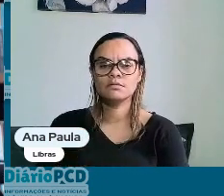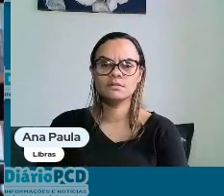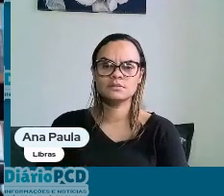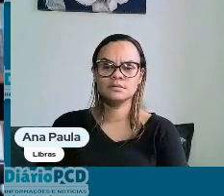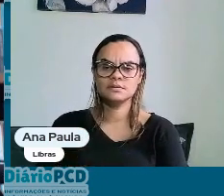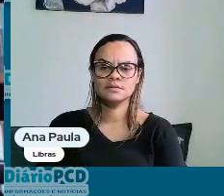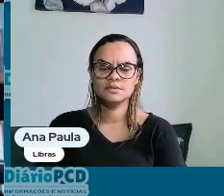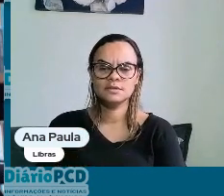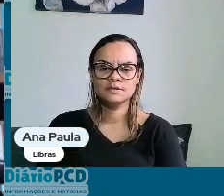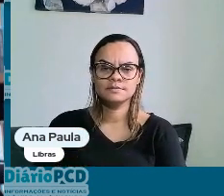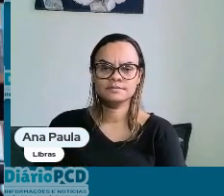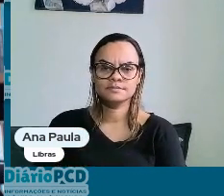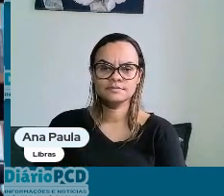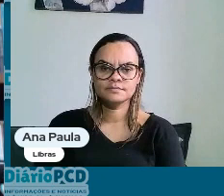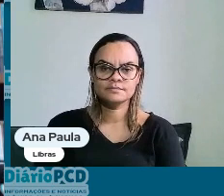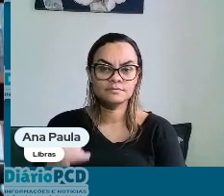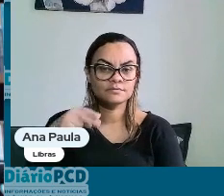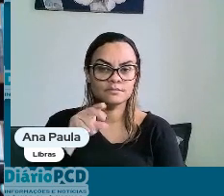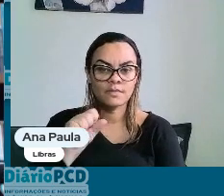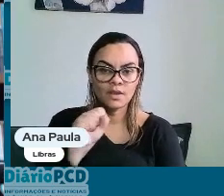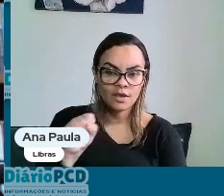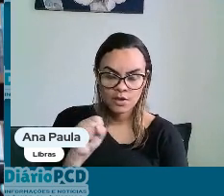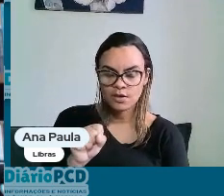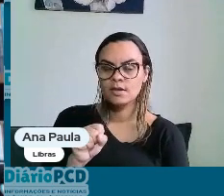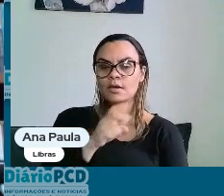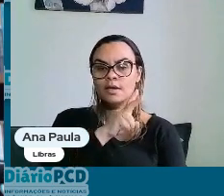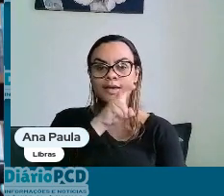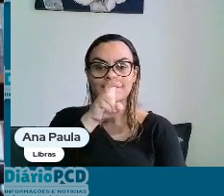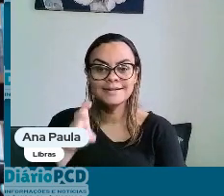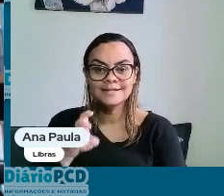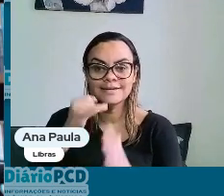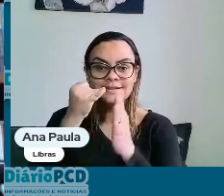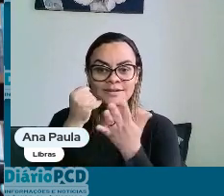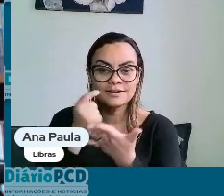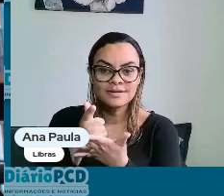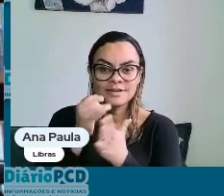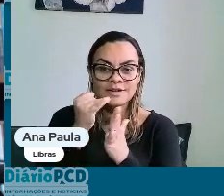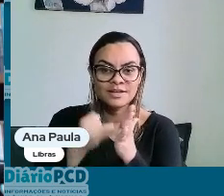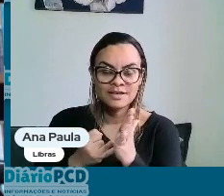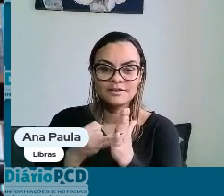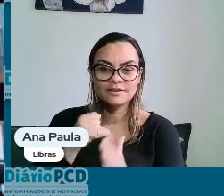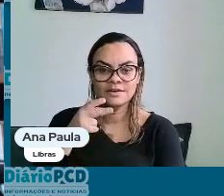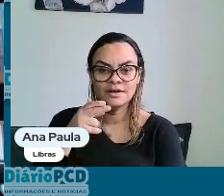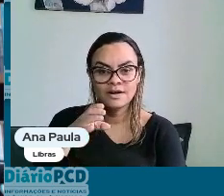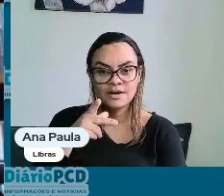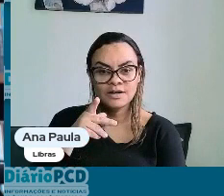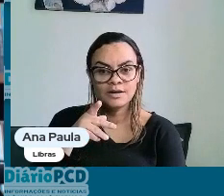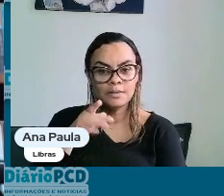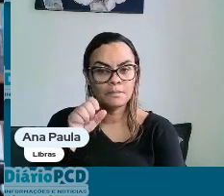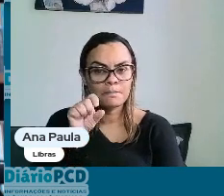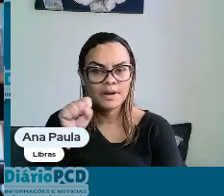o ISS. Então, esses 5 tributos vão ser concentrados no CPR, no CBS,